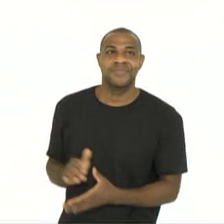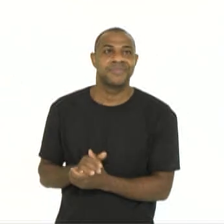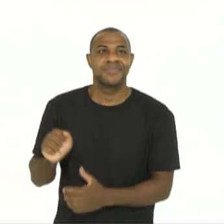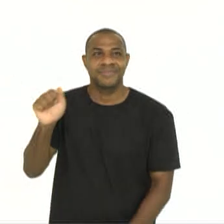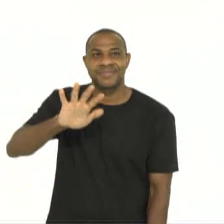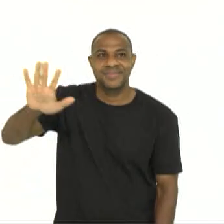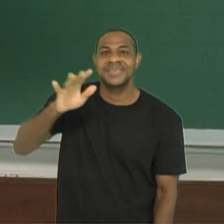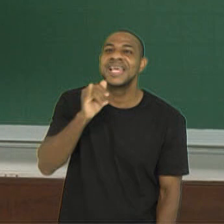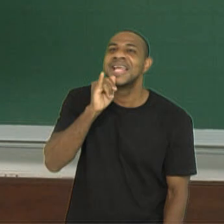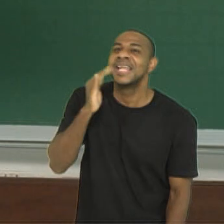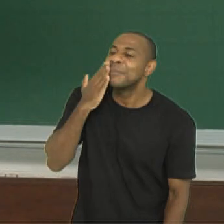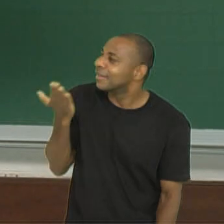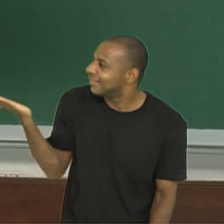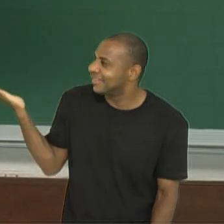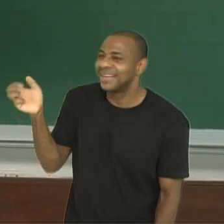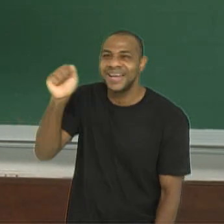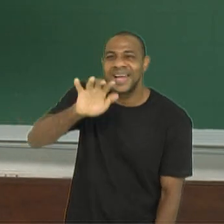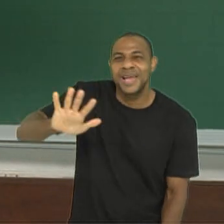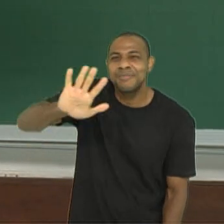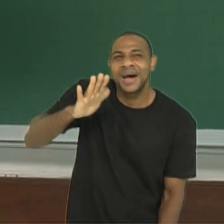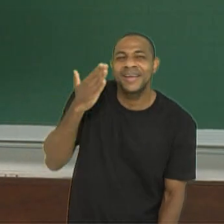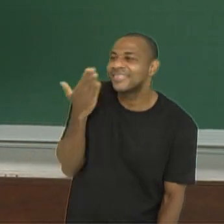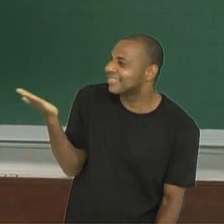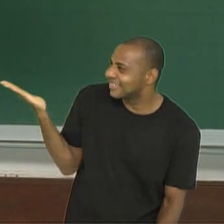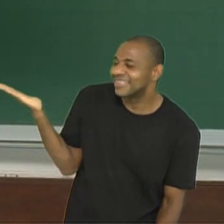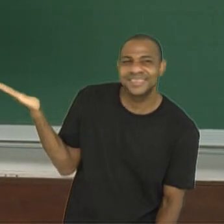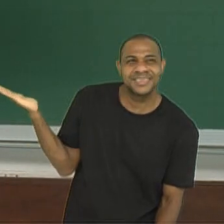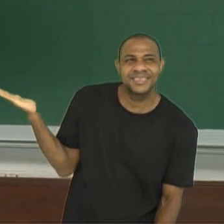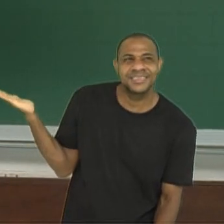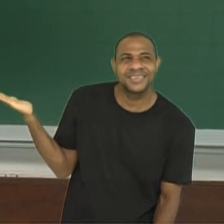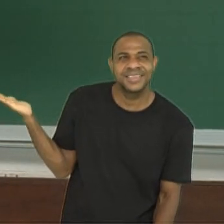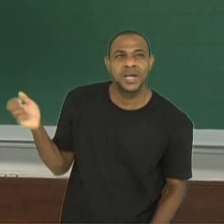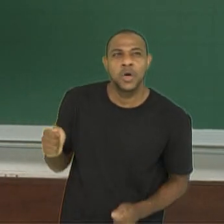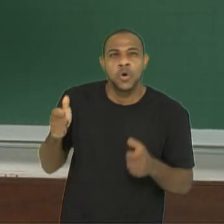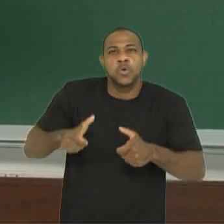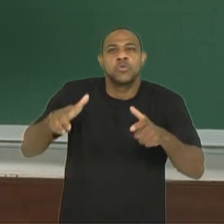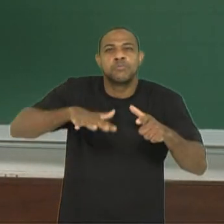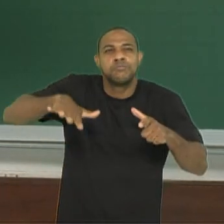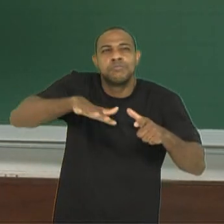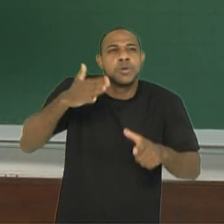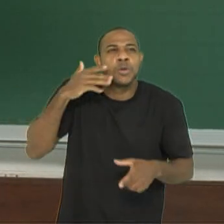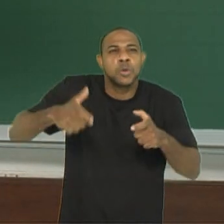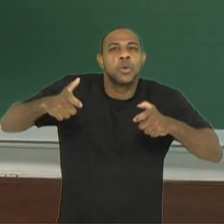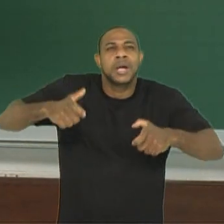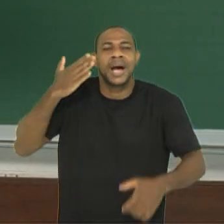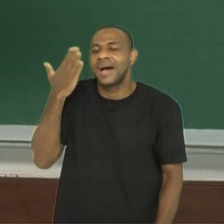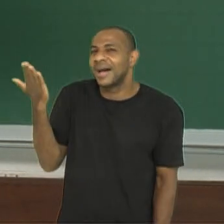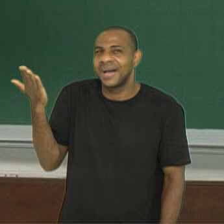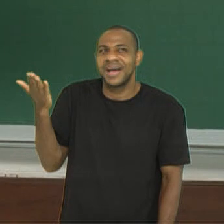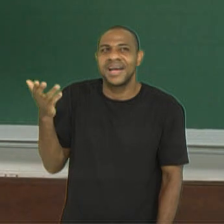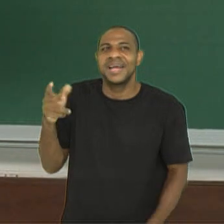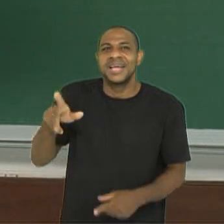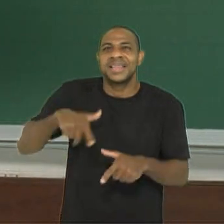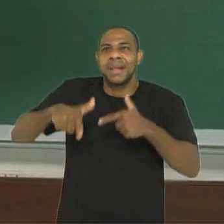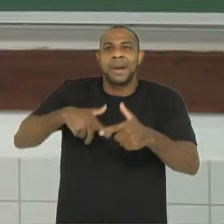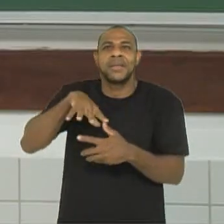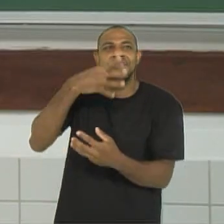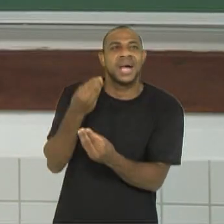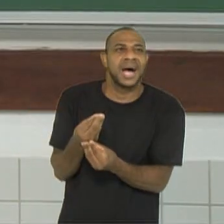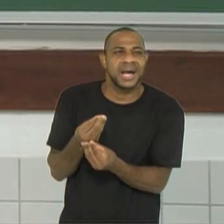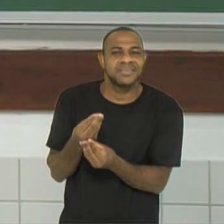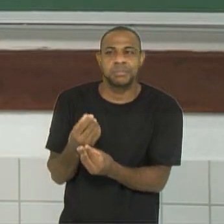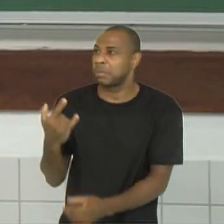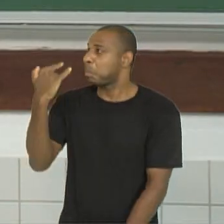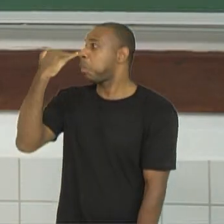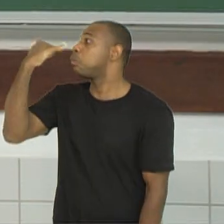pode pegar um exemplo disso, tá? Por exemplo, no espaço, a gente pode encontrar trabalhos de arte que podem chamar a